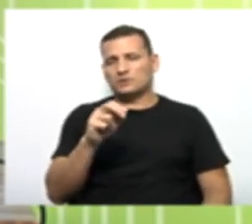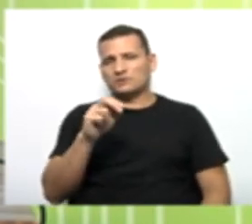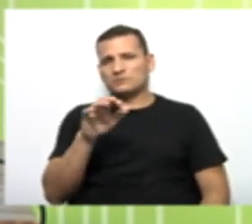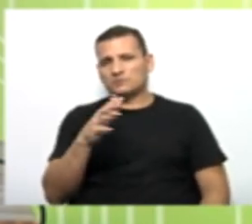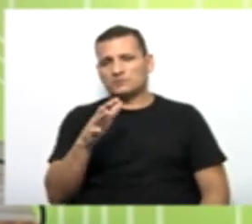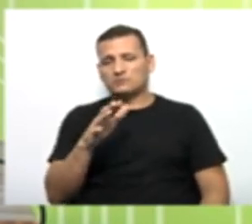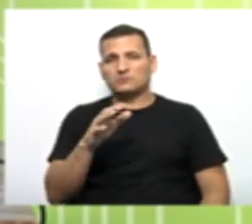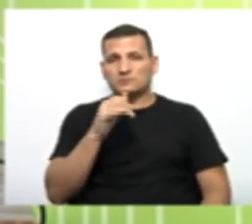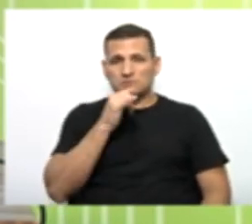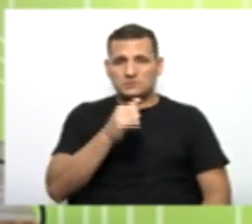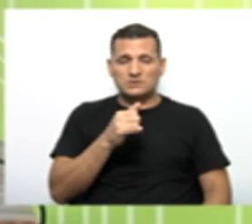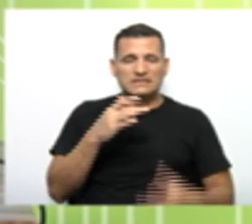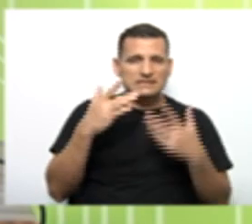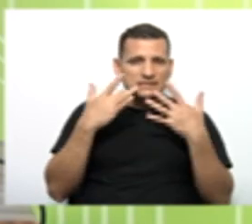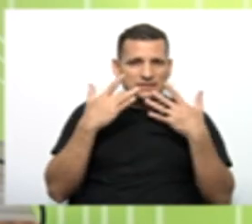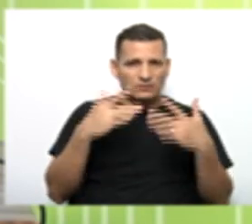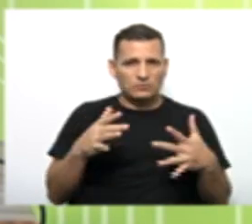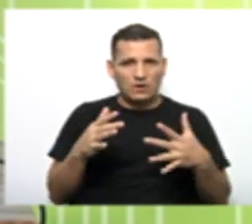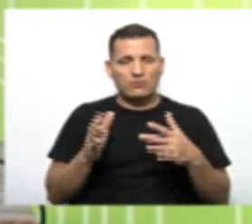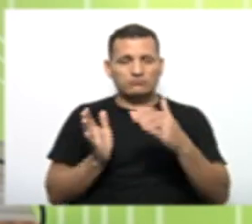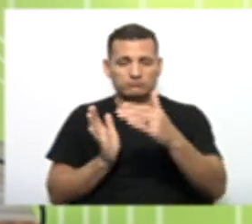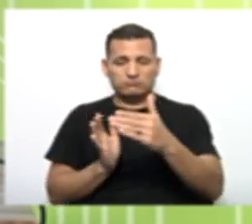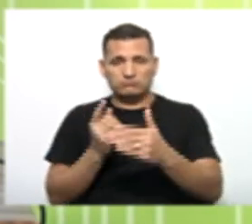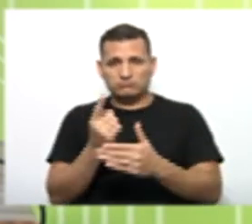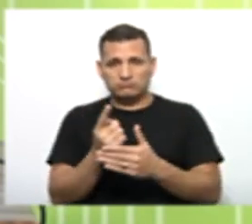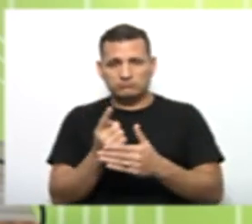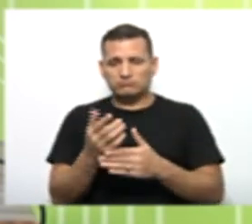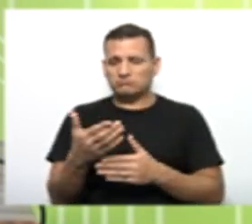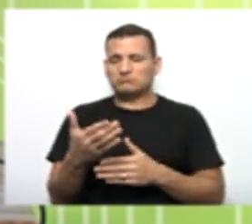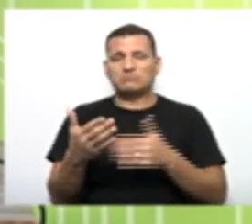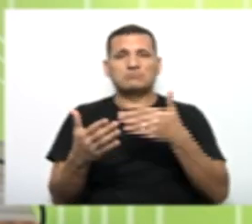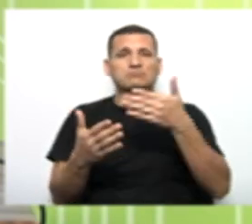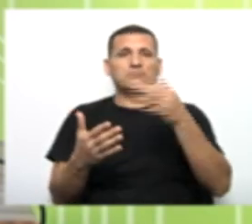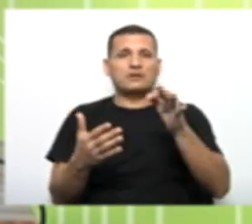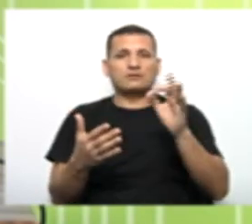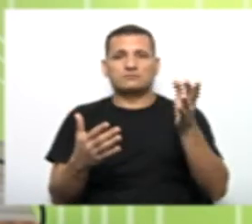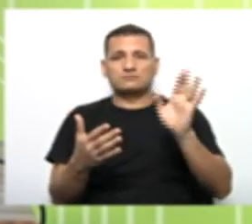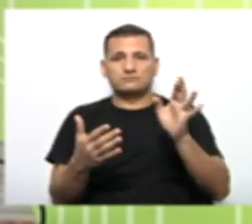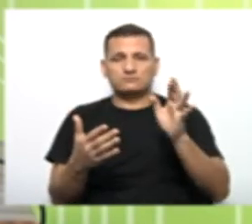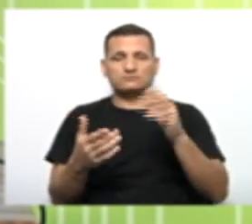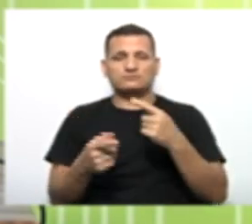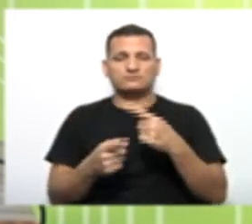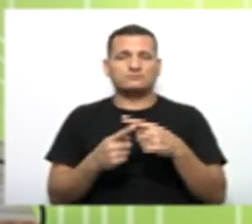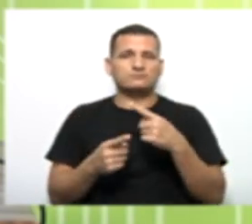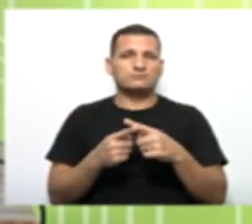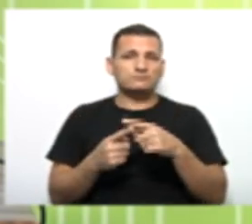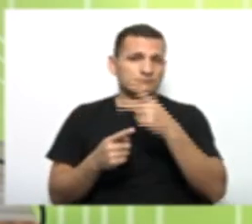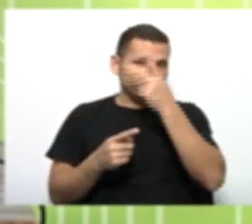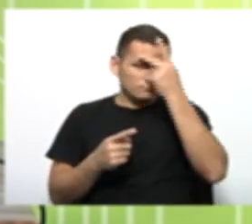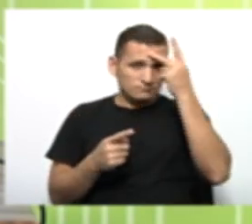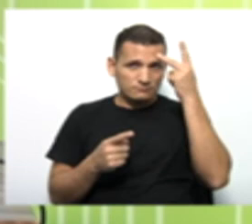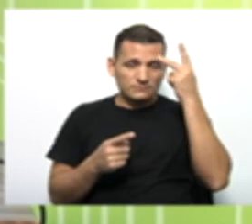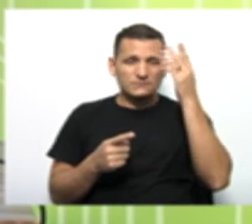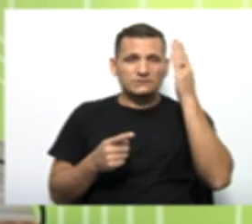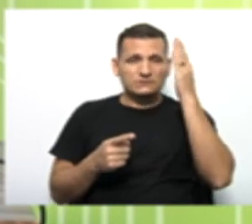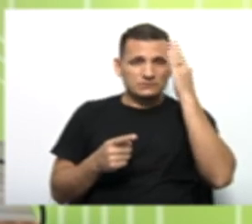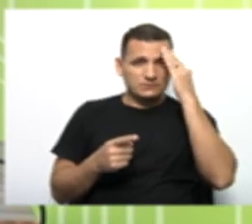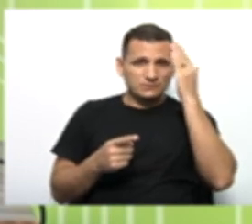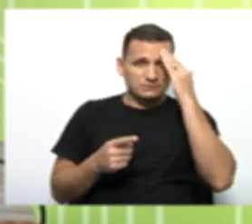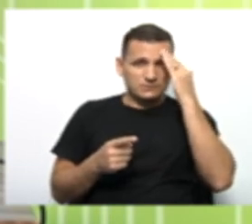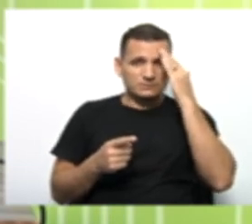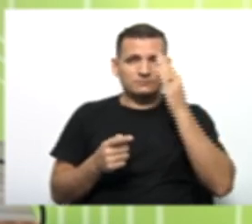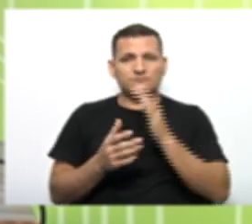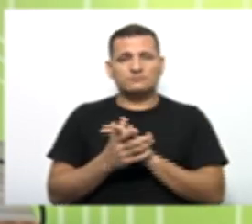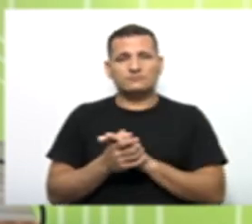açúcar orgânico, eles chegam até R$10. Por quê? As pessoas reconhecem